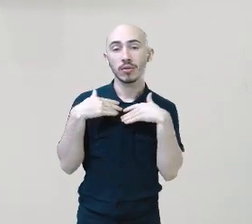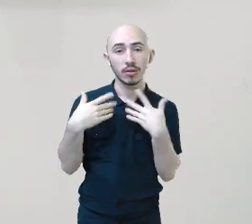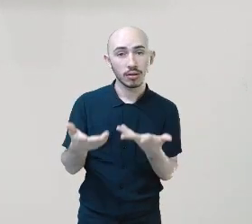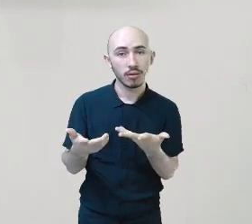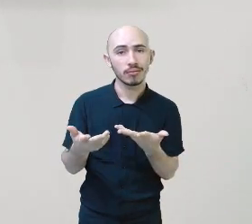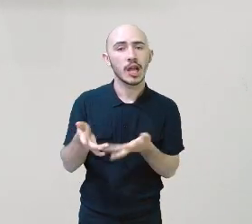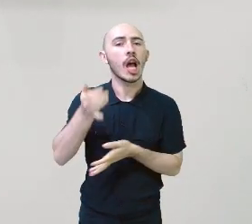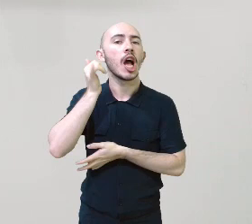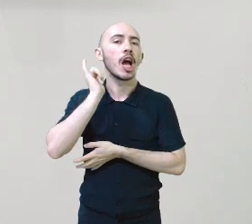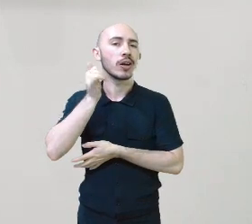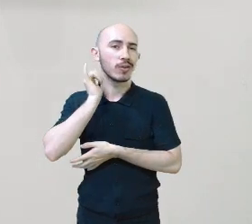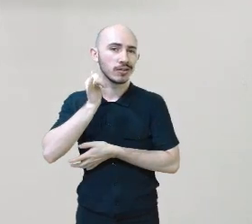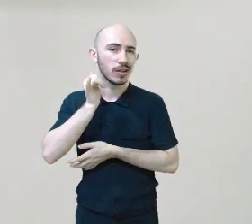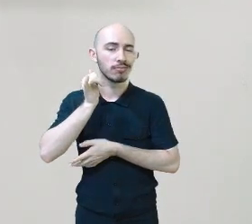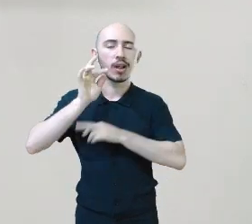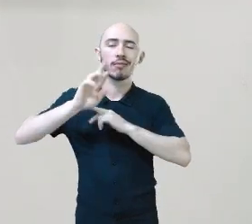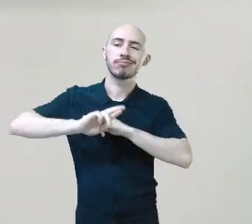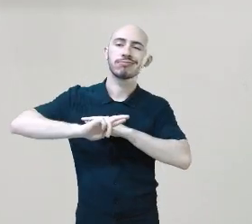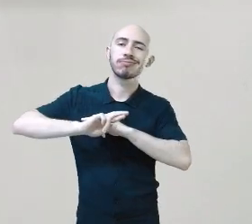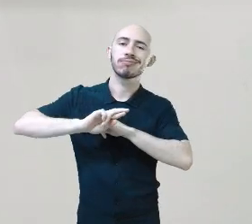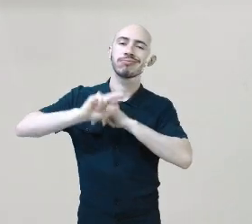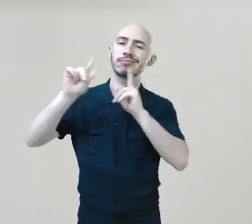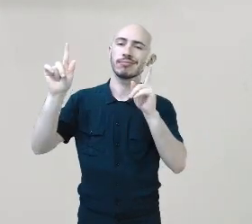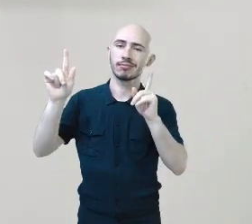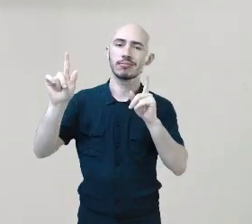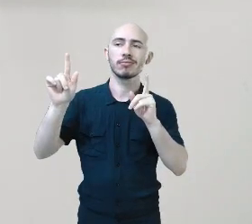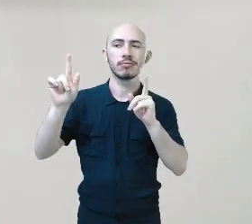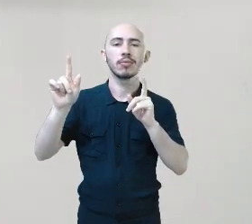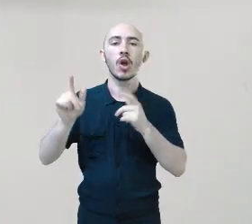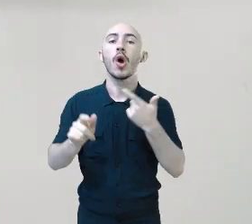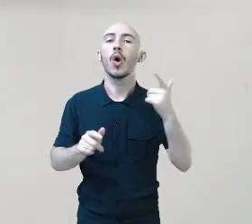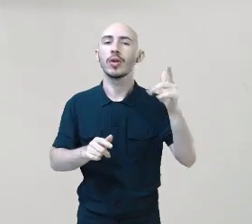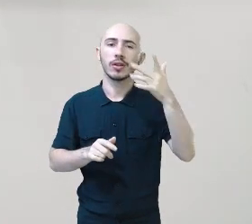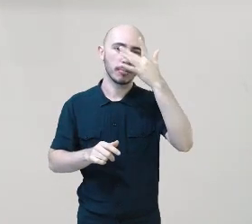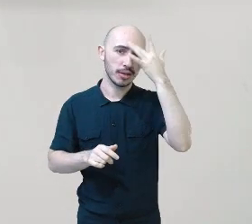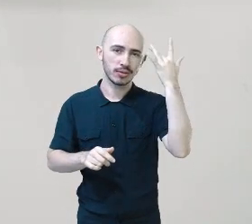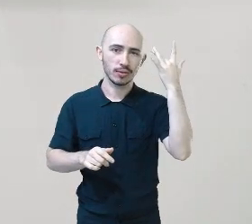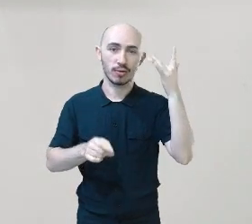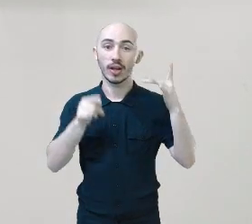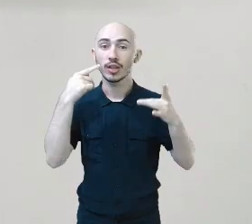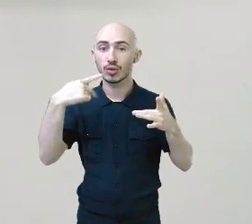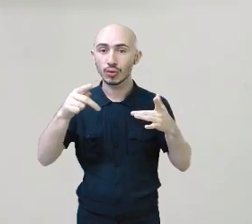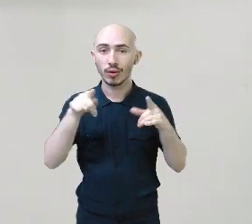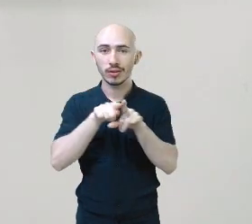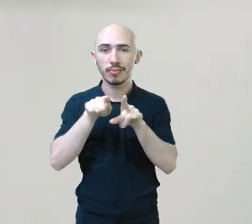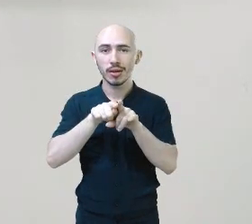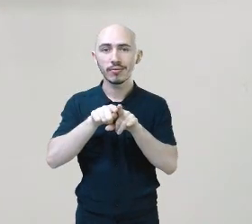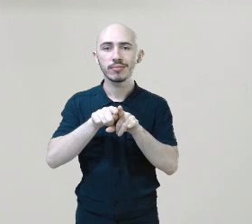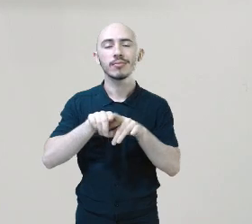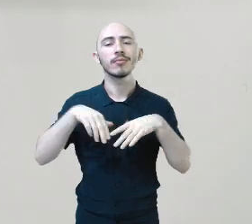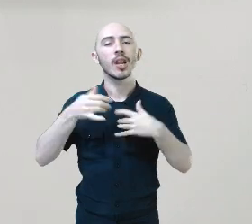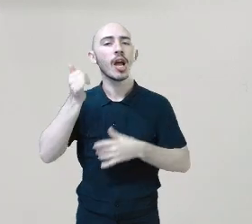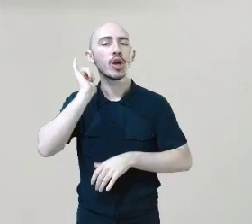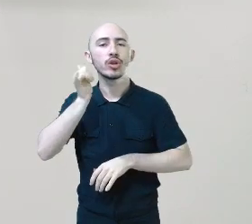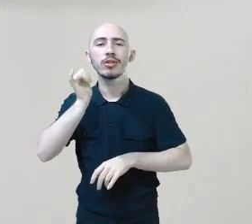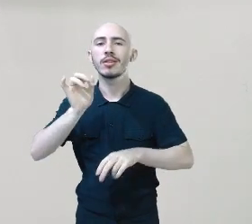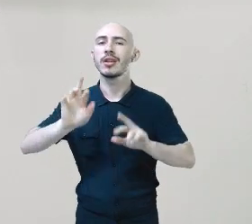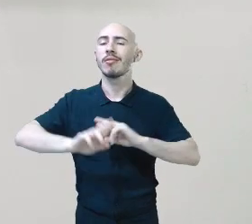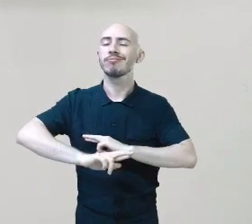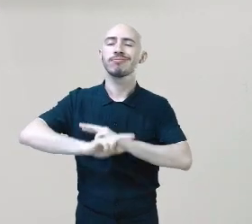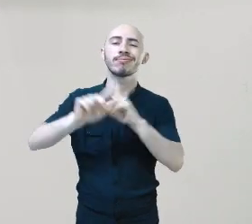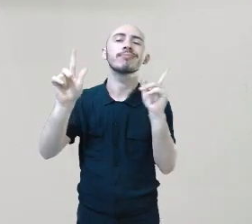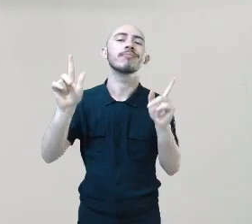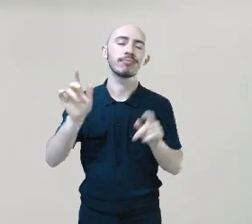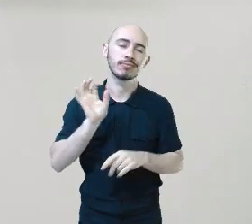provavelmente as histórias, tanto a sua quanto da pessoa que está aí perto de você, contariam